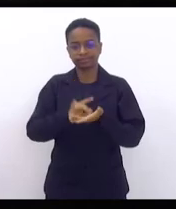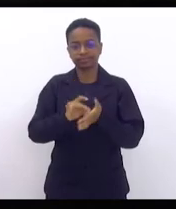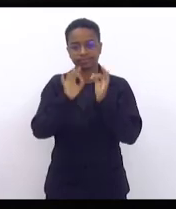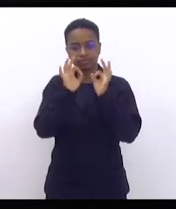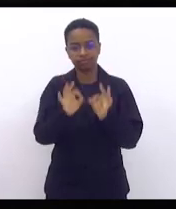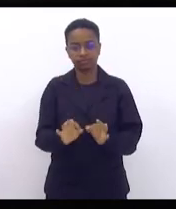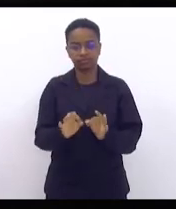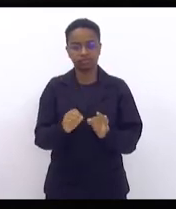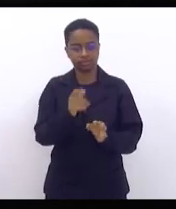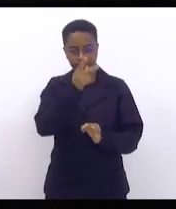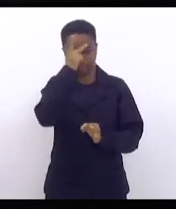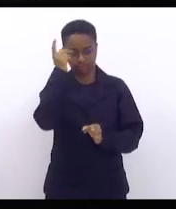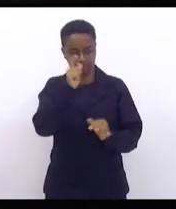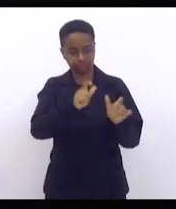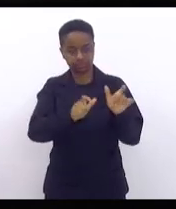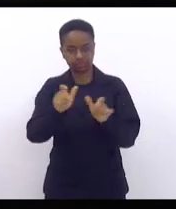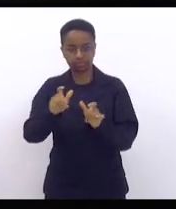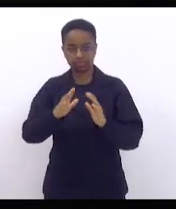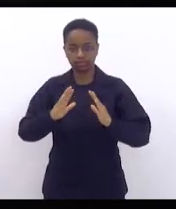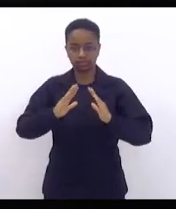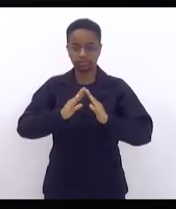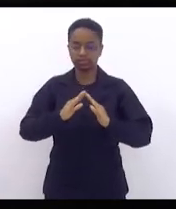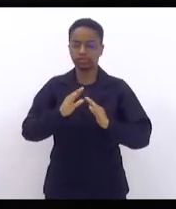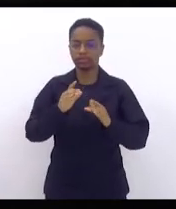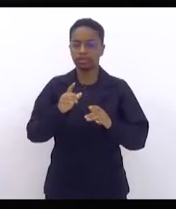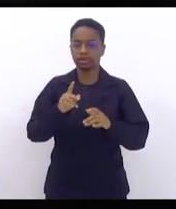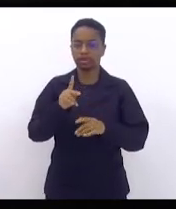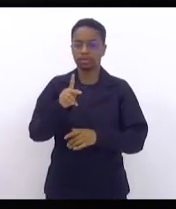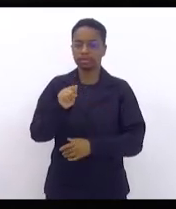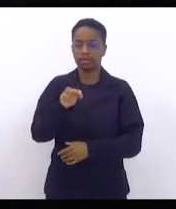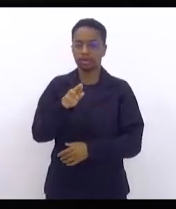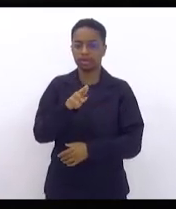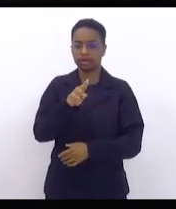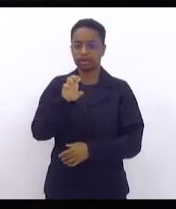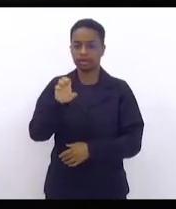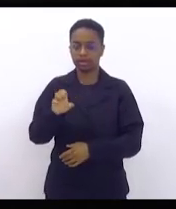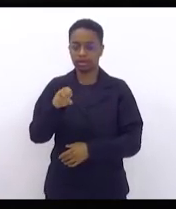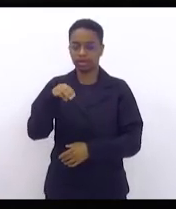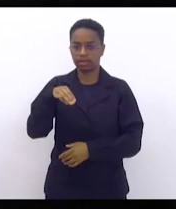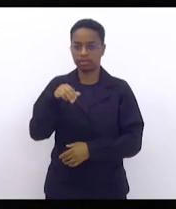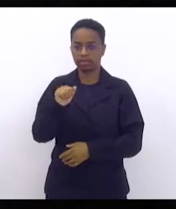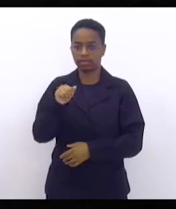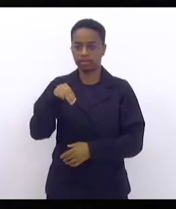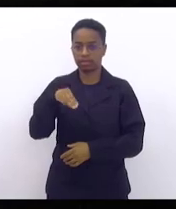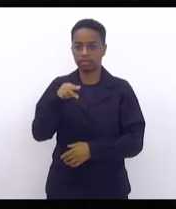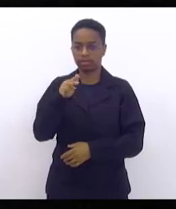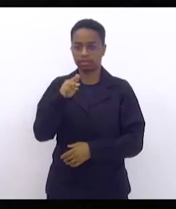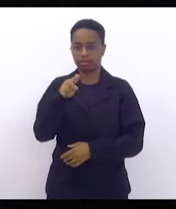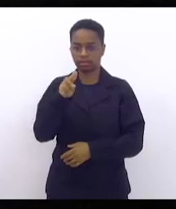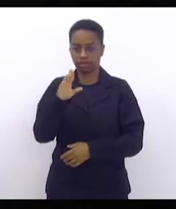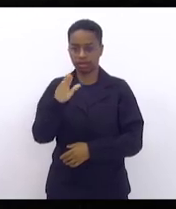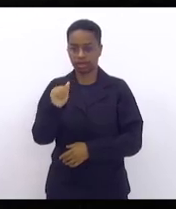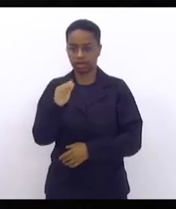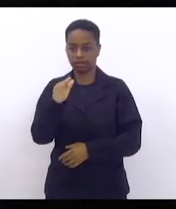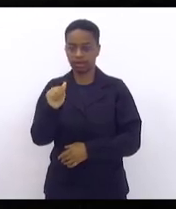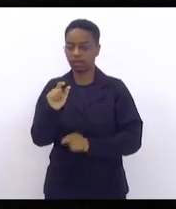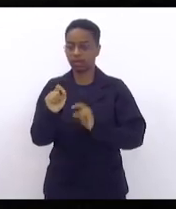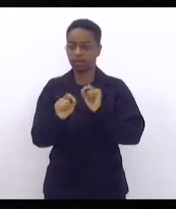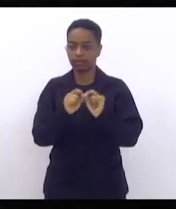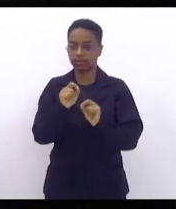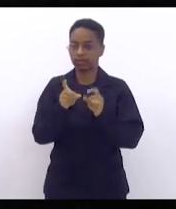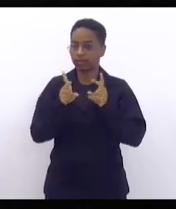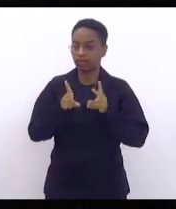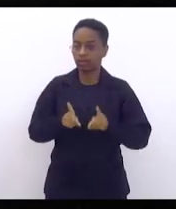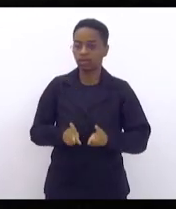dos moradores do parque Mambucaba E que conta sempre contará com meu apoio é a